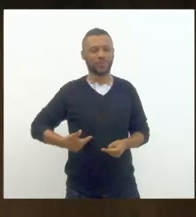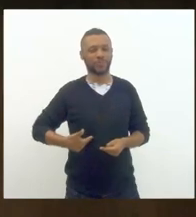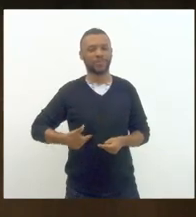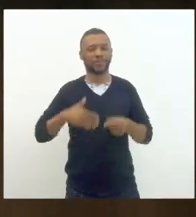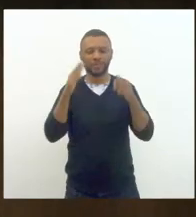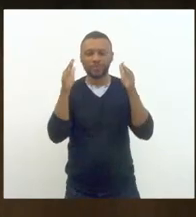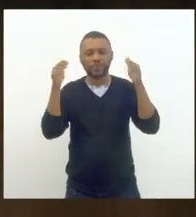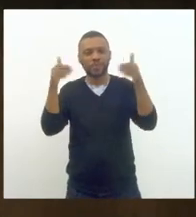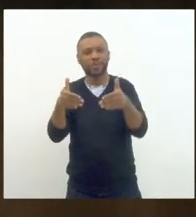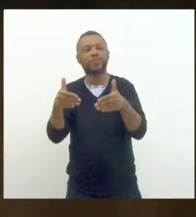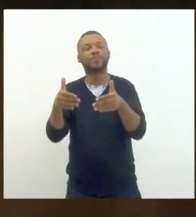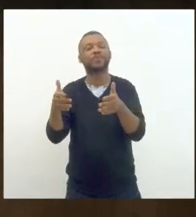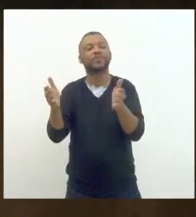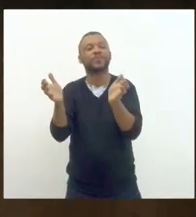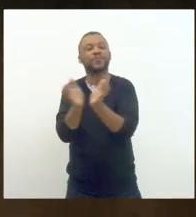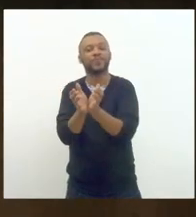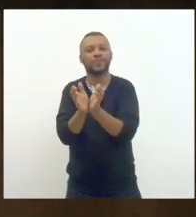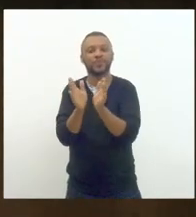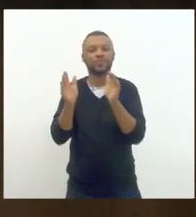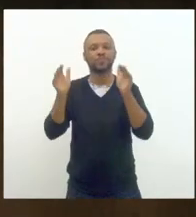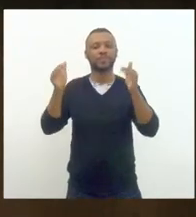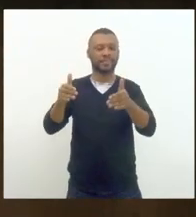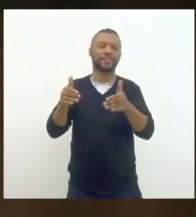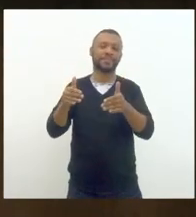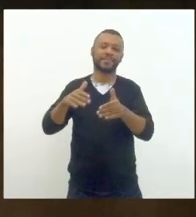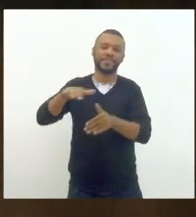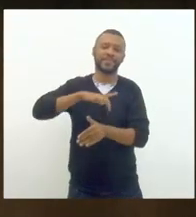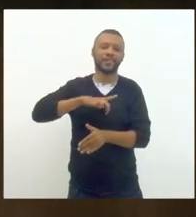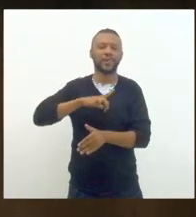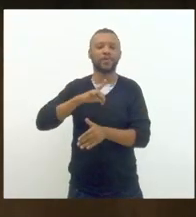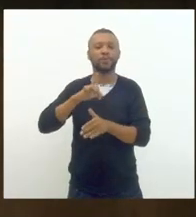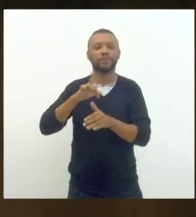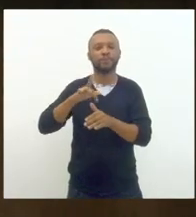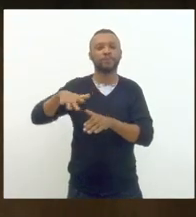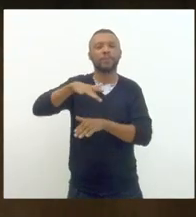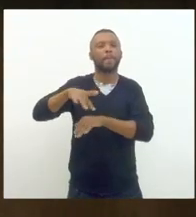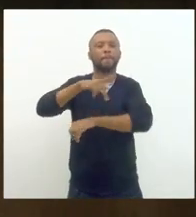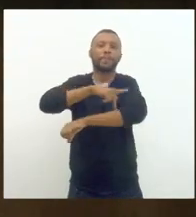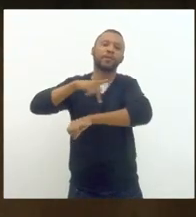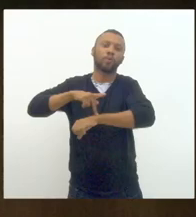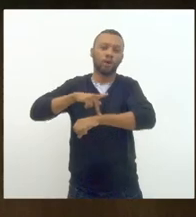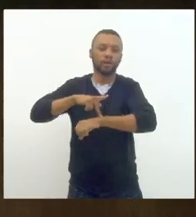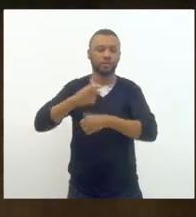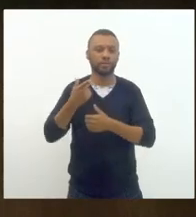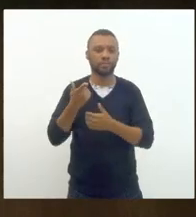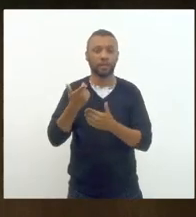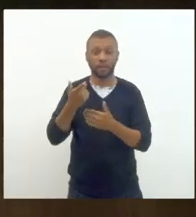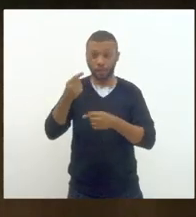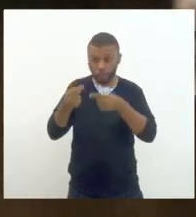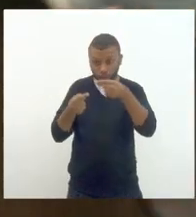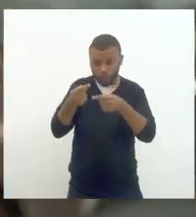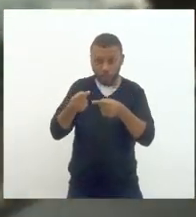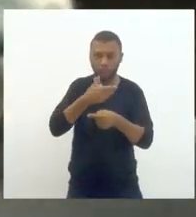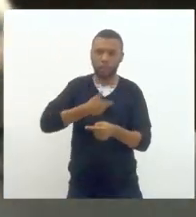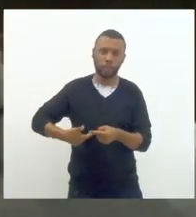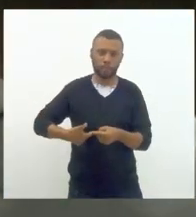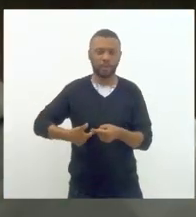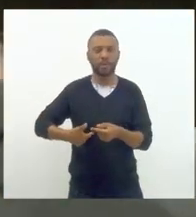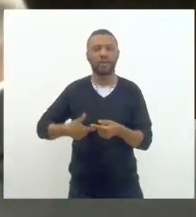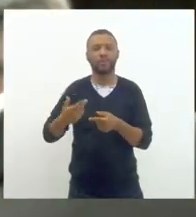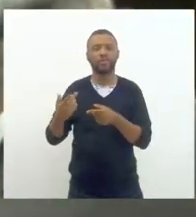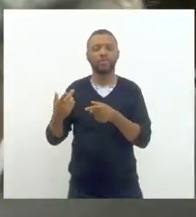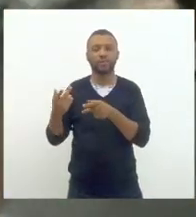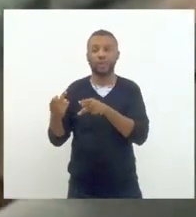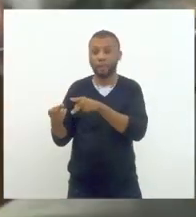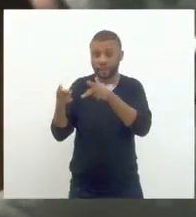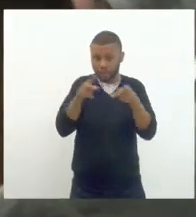categoria específica, você tem dito uma questão pedagógica. Para que a política pública de migração se faça